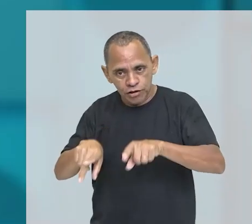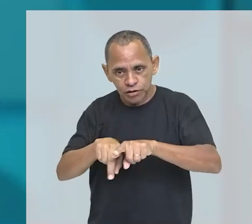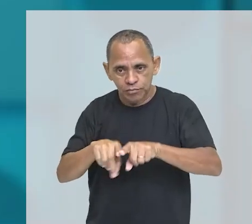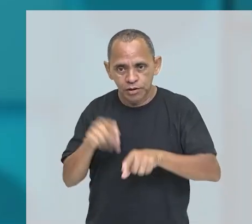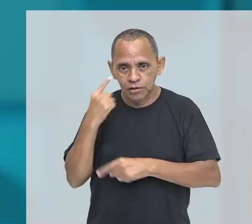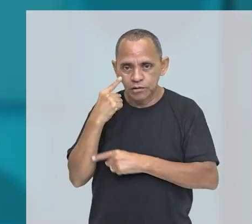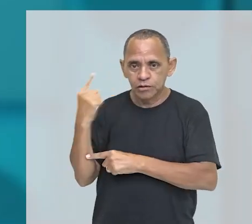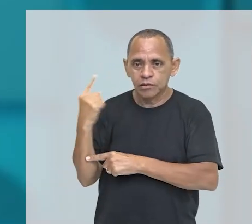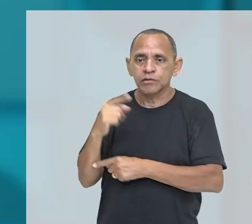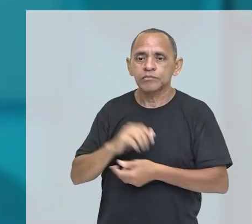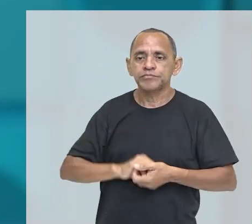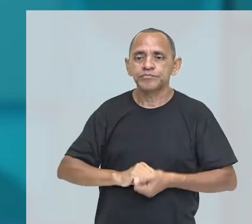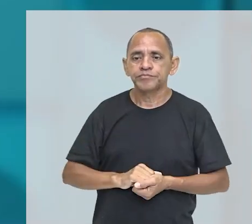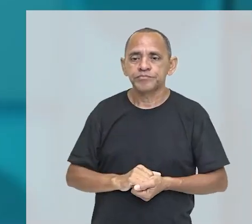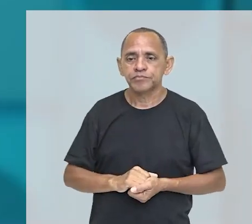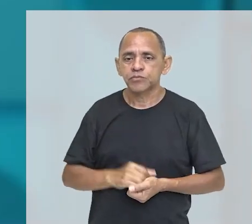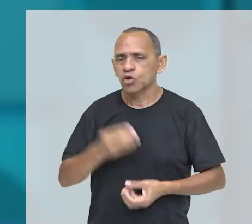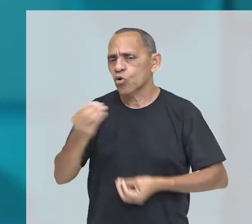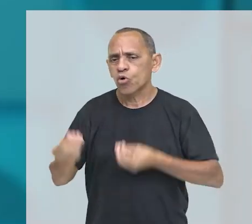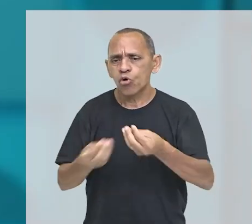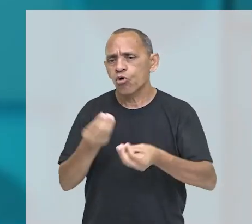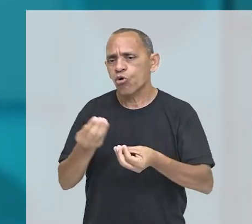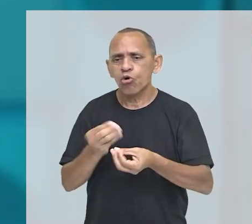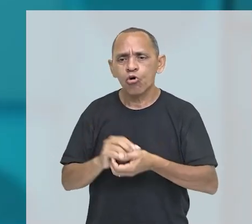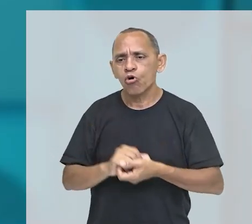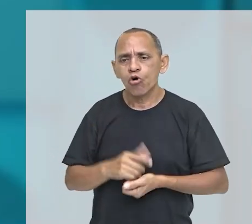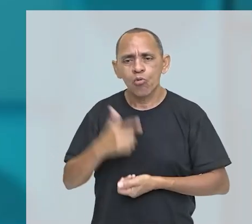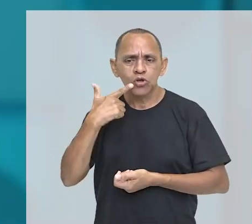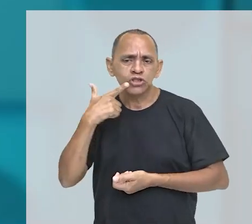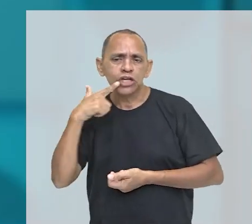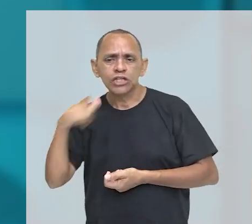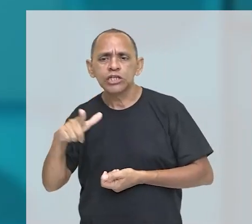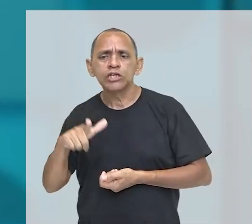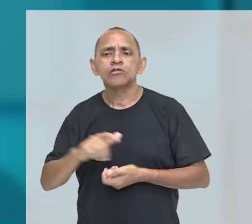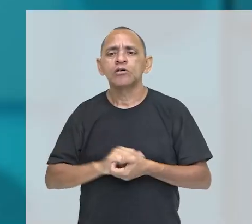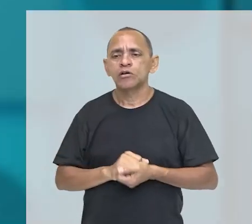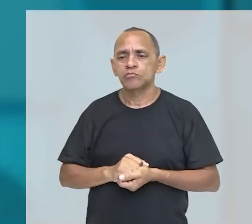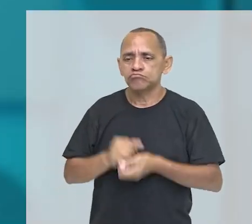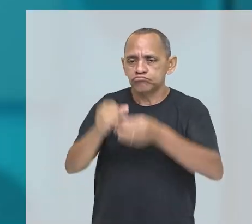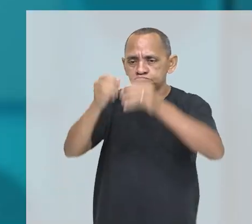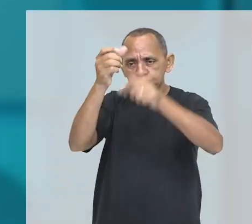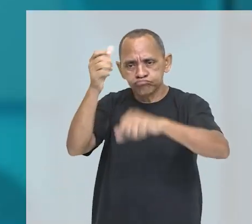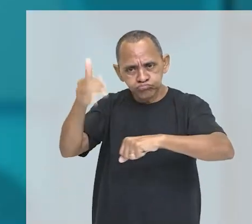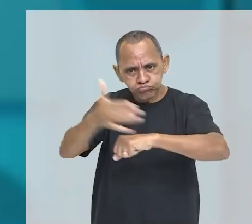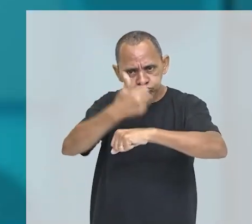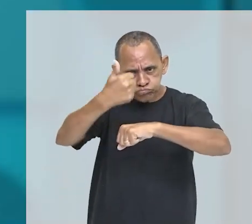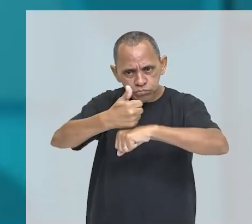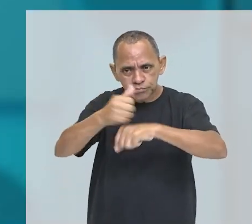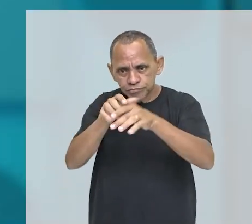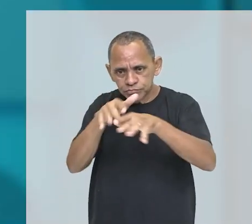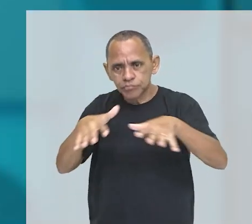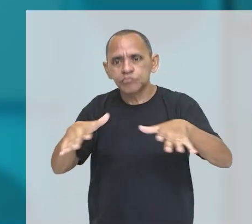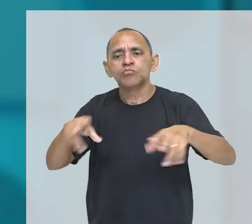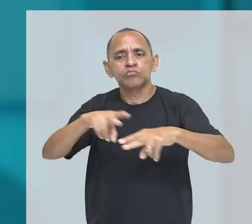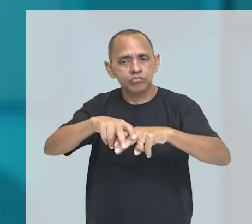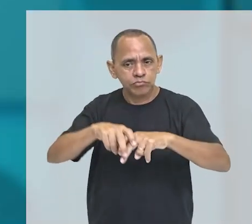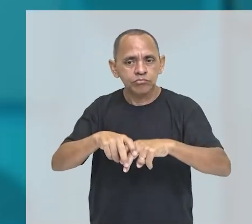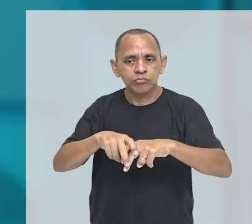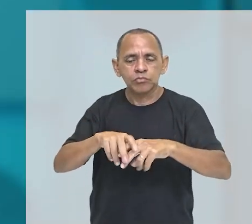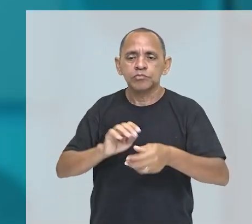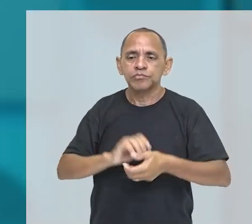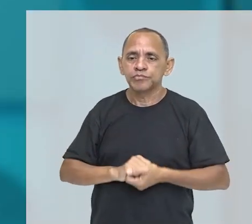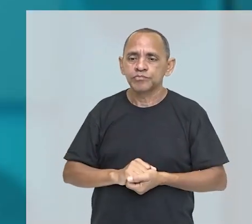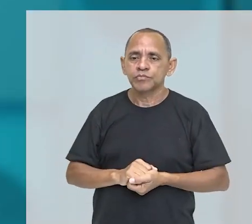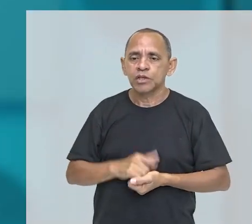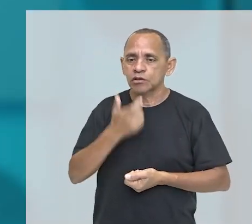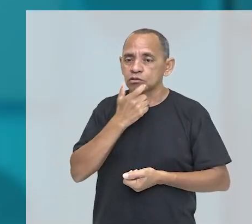expandida, né? Através, não é, dessa expansão, desse colonialismo, e aí a língua inglesa foi se espalhando,